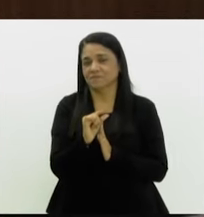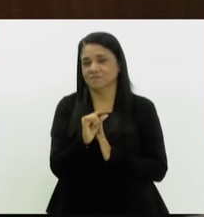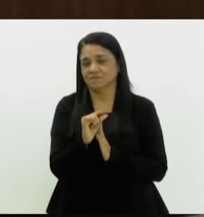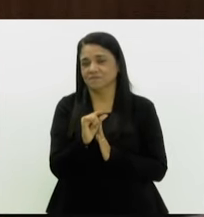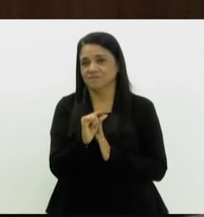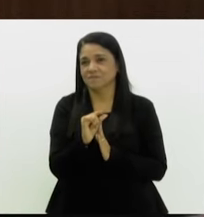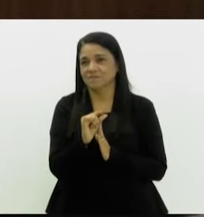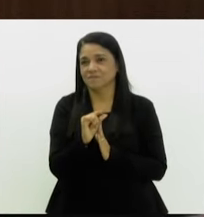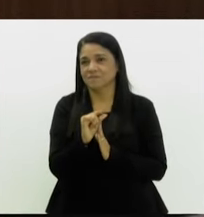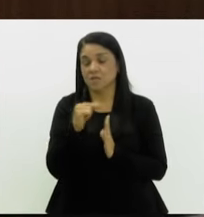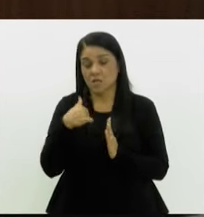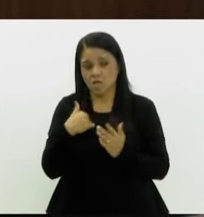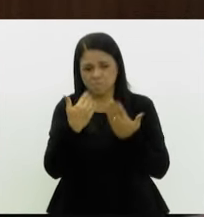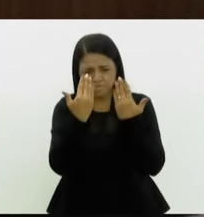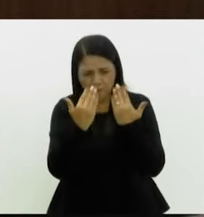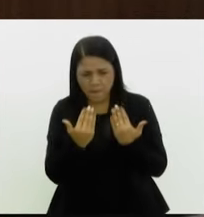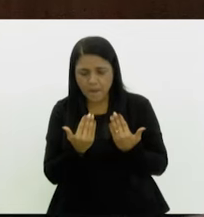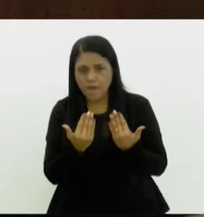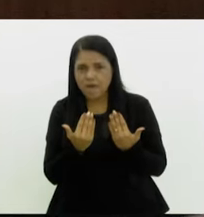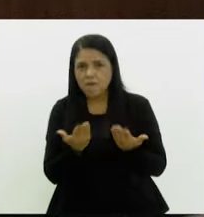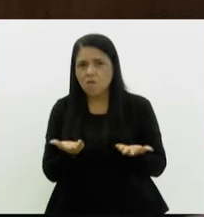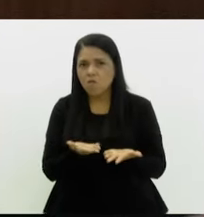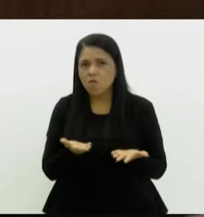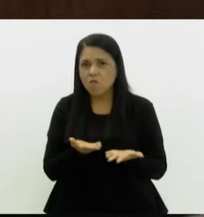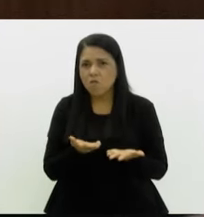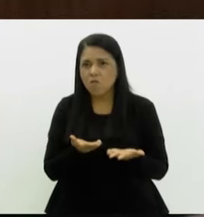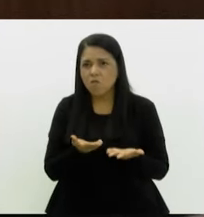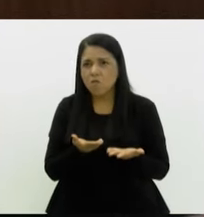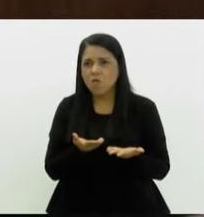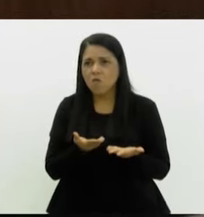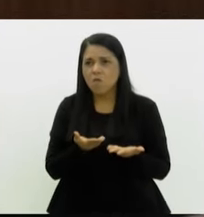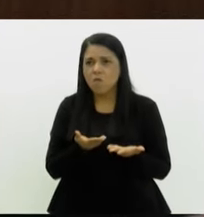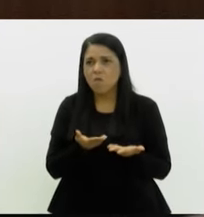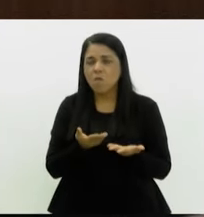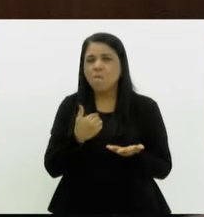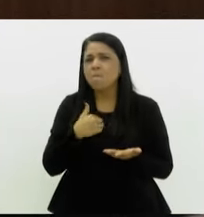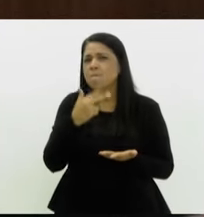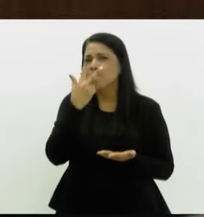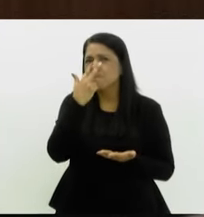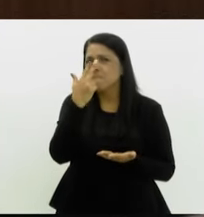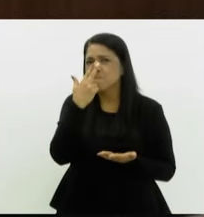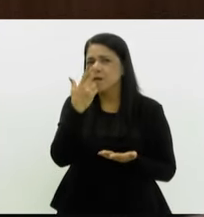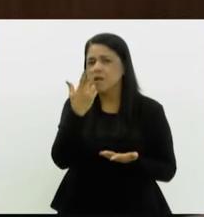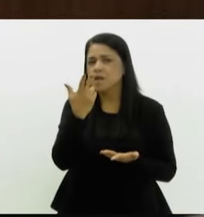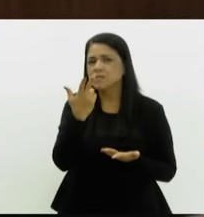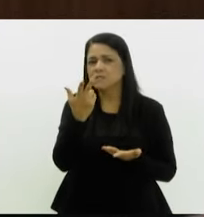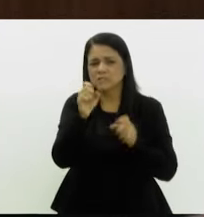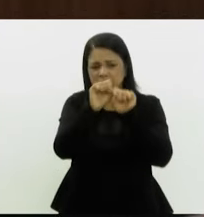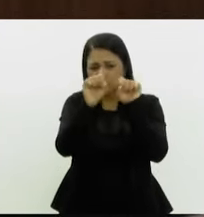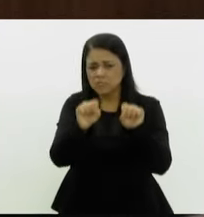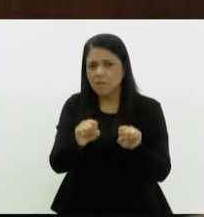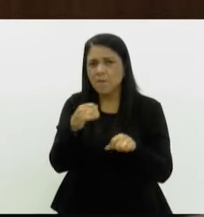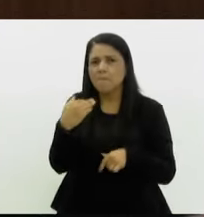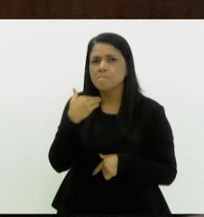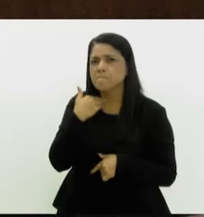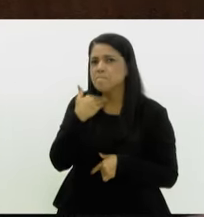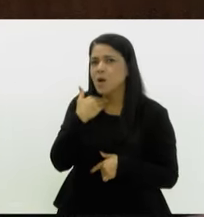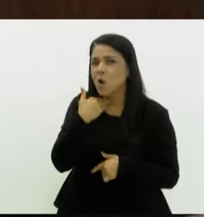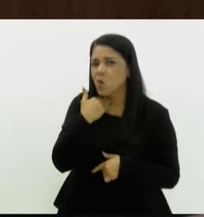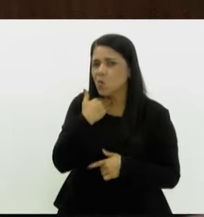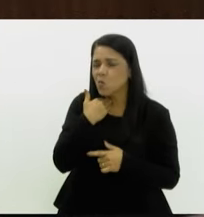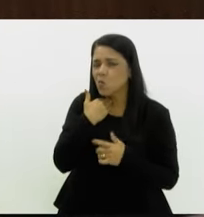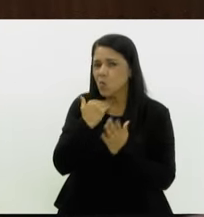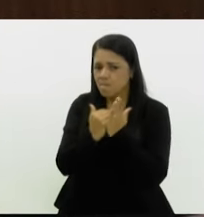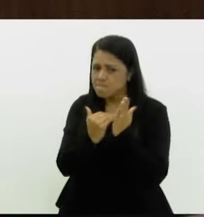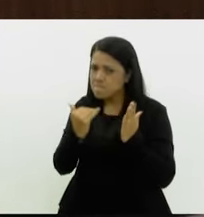o que eu verifico é que esse é um negócio para o sistema bancário do Arco da Velha. Então, se